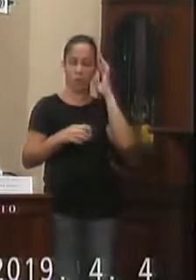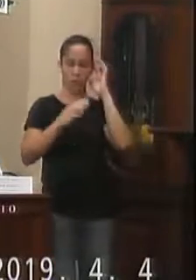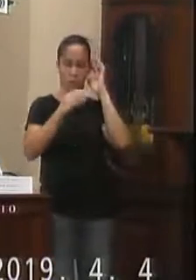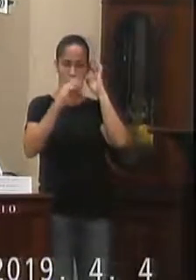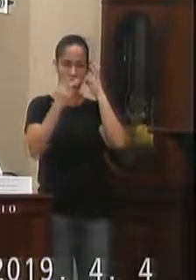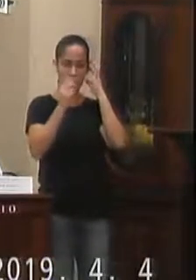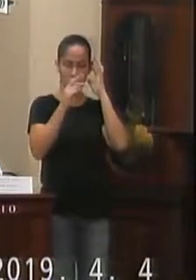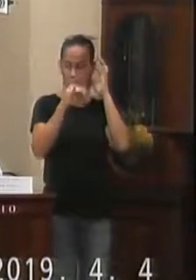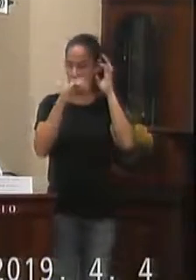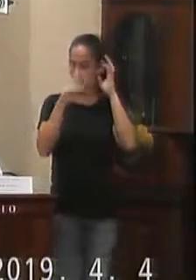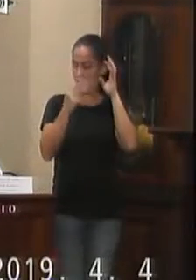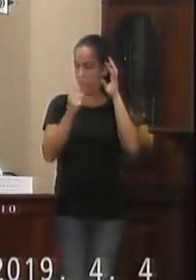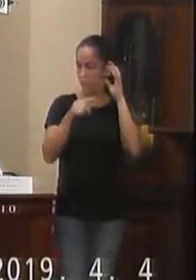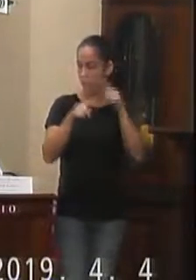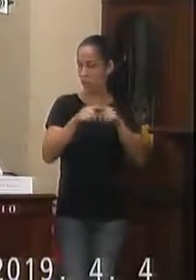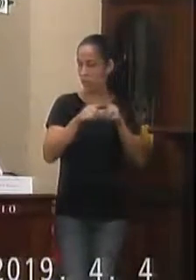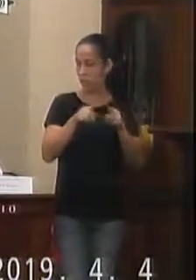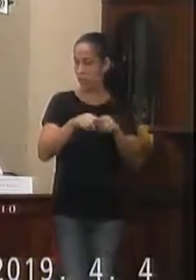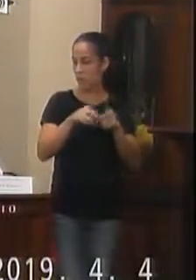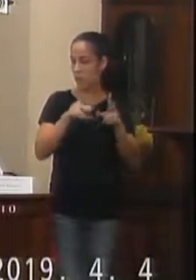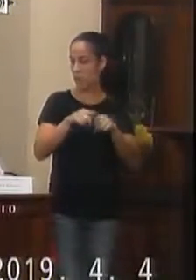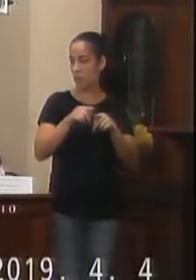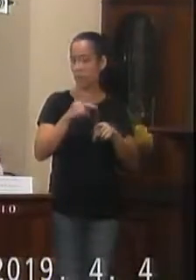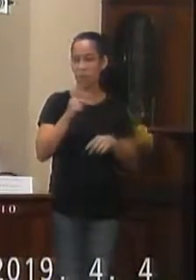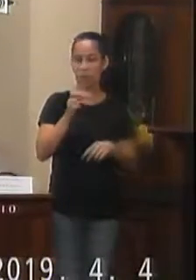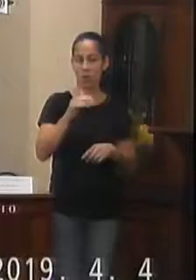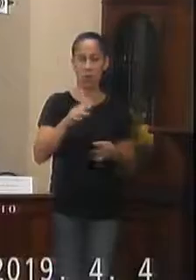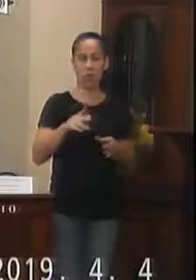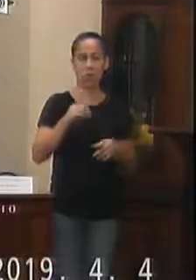Chacrinha, Varginha, Canteiro, São Francisco, Biquinha, Cambota e Paraíso.